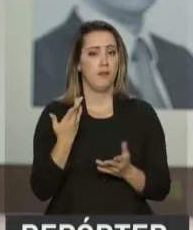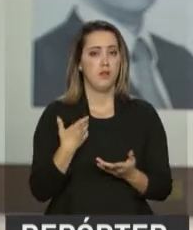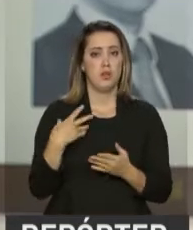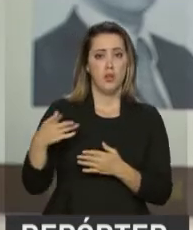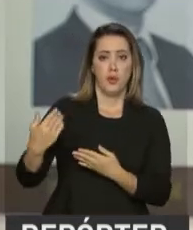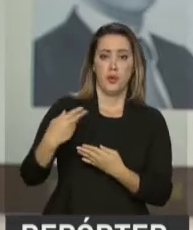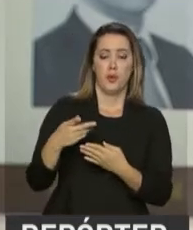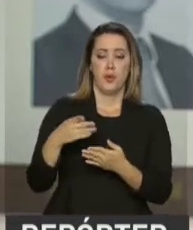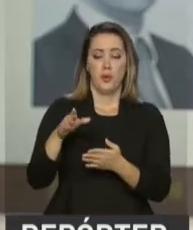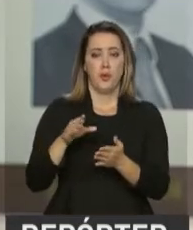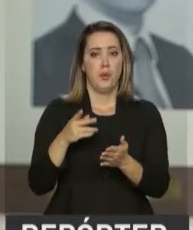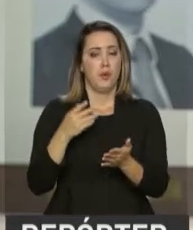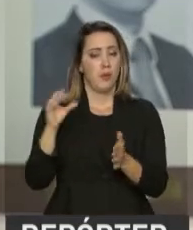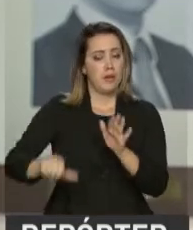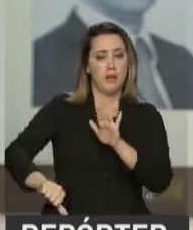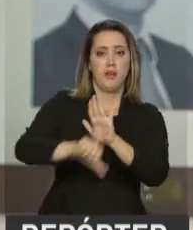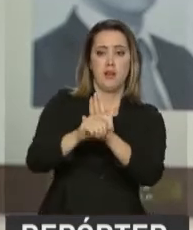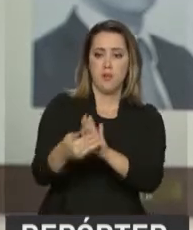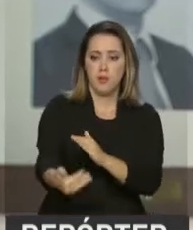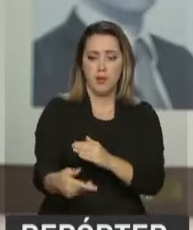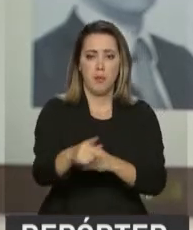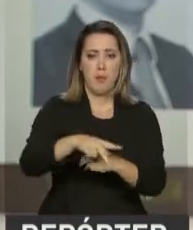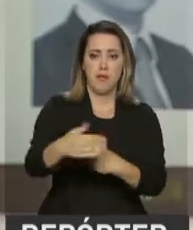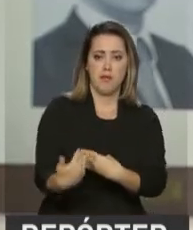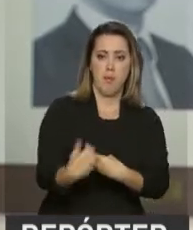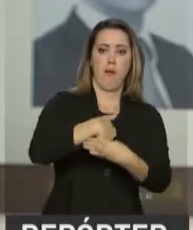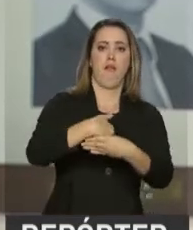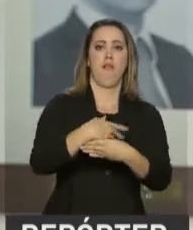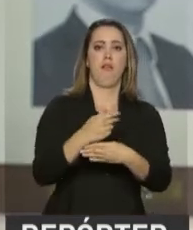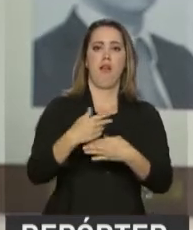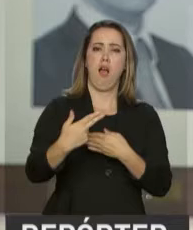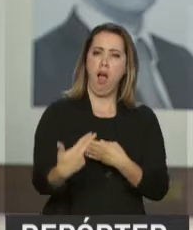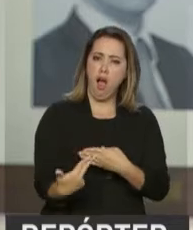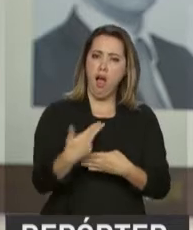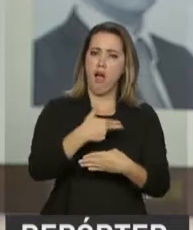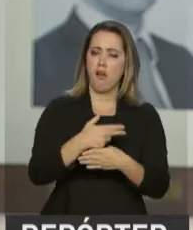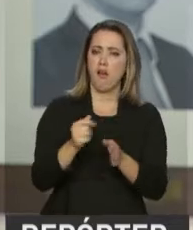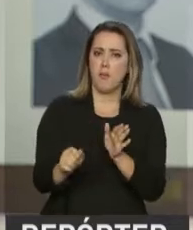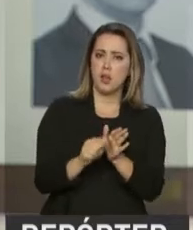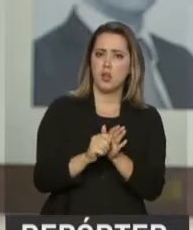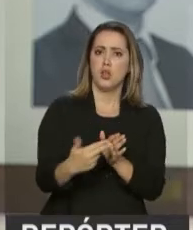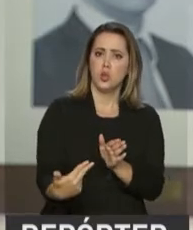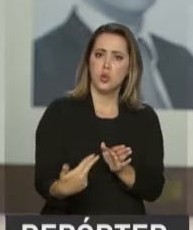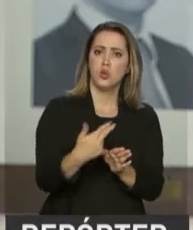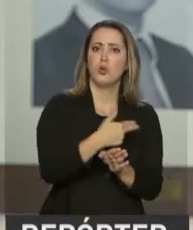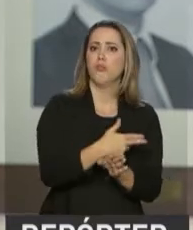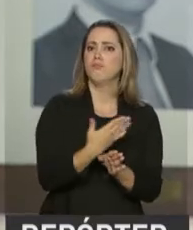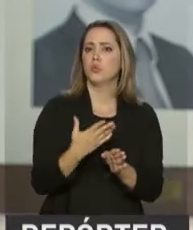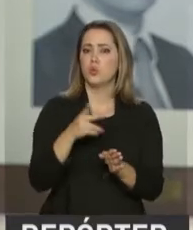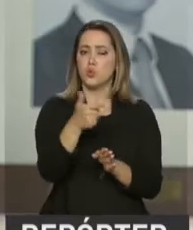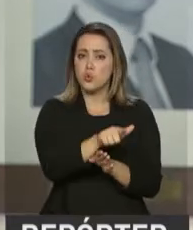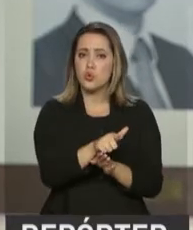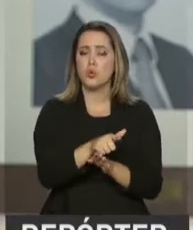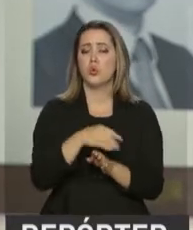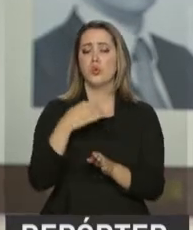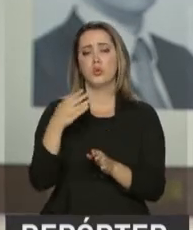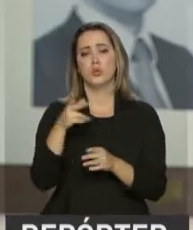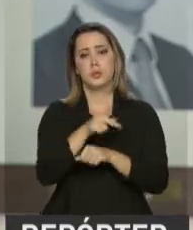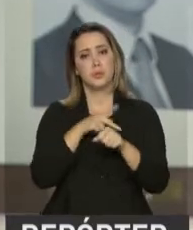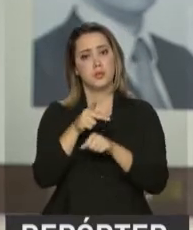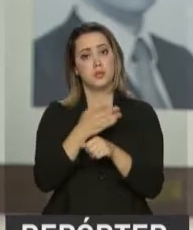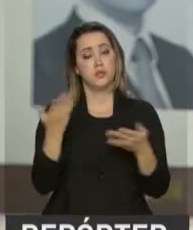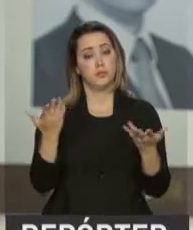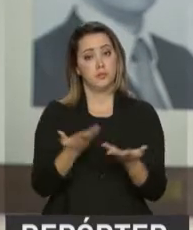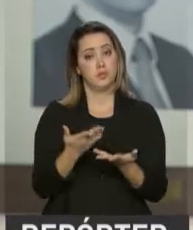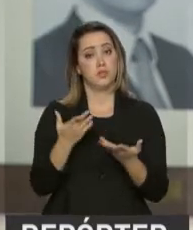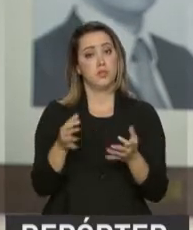transnacionalidade do crime. São armas que estão chegando aqui, roubadas ou de outros países, ou legalmente importadas de outros países. Que com o desarmamento